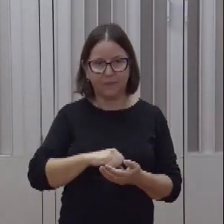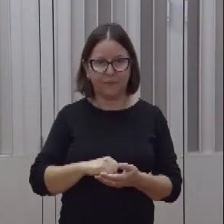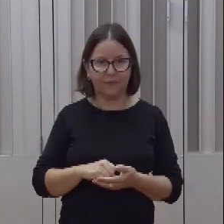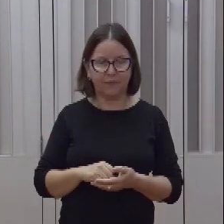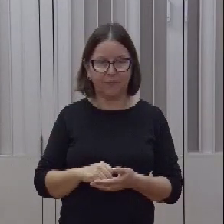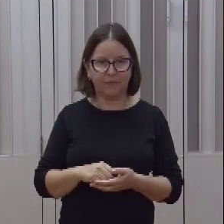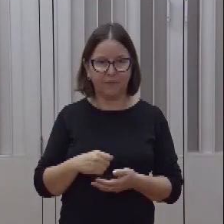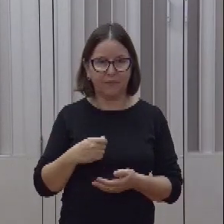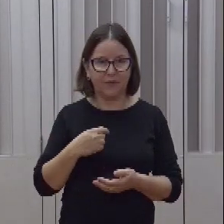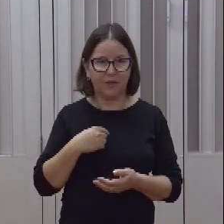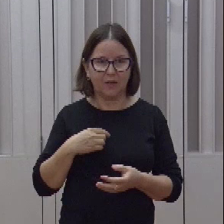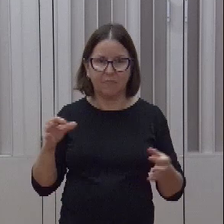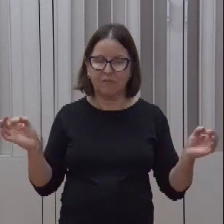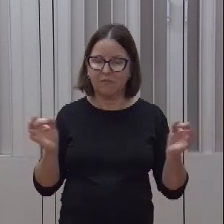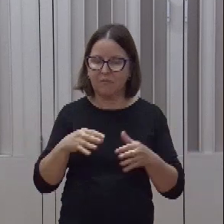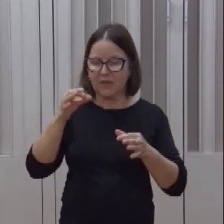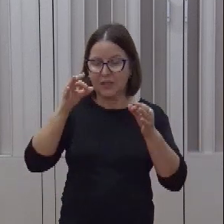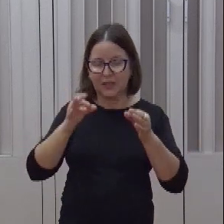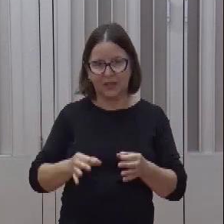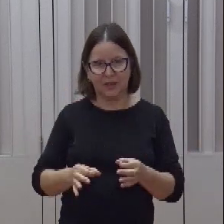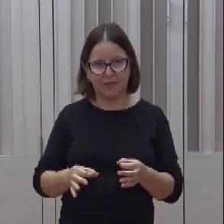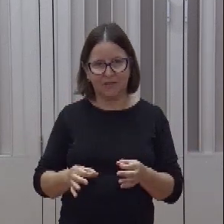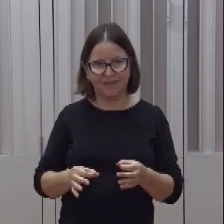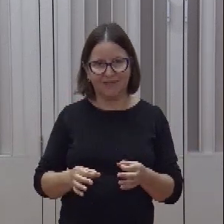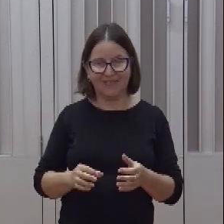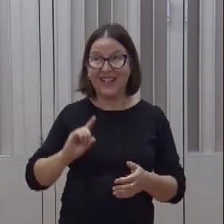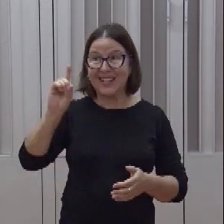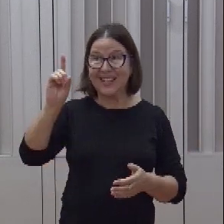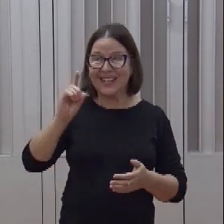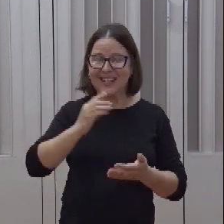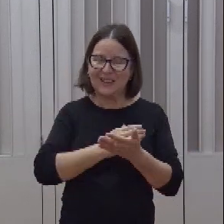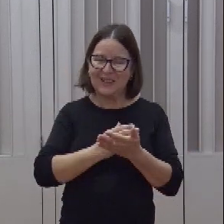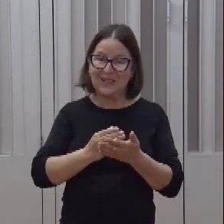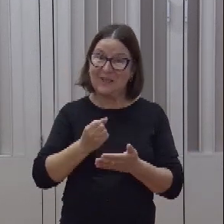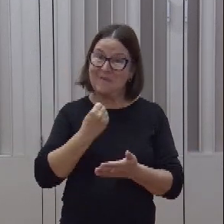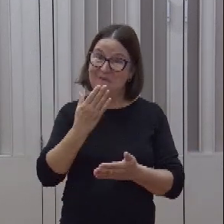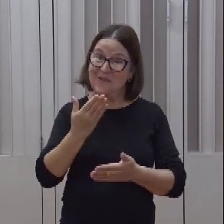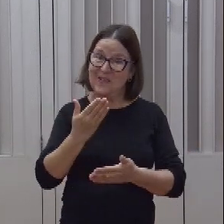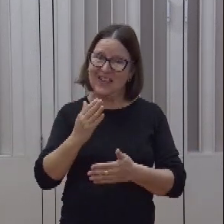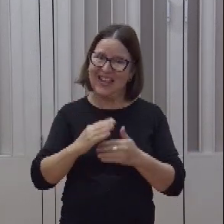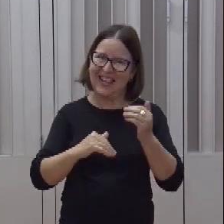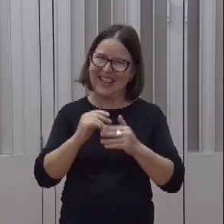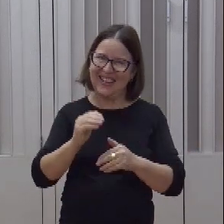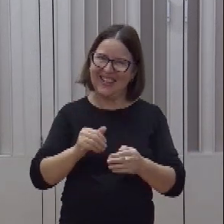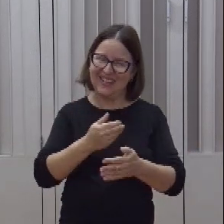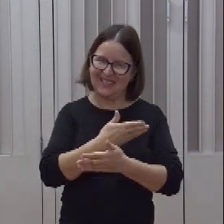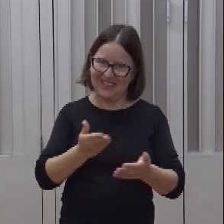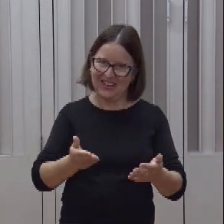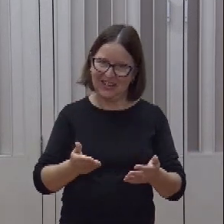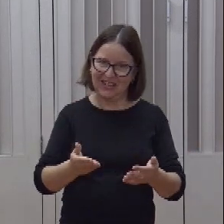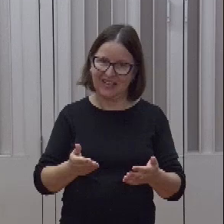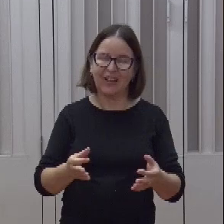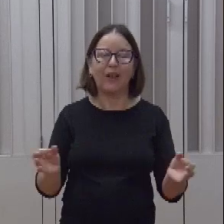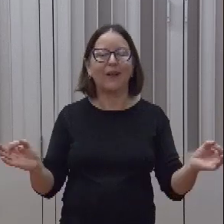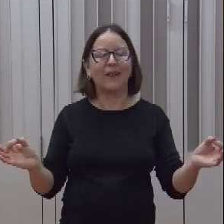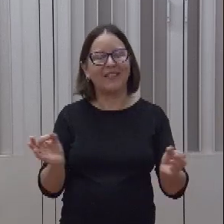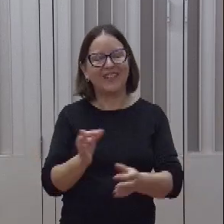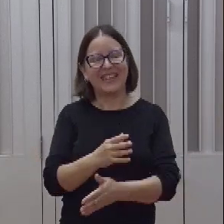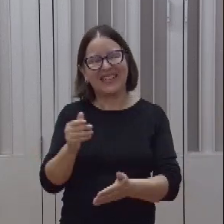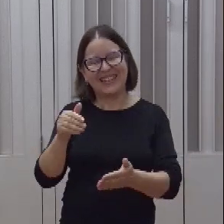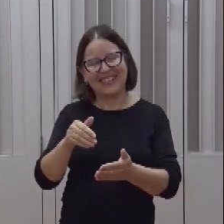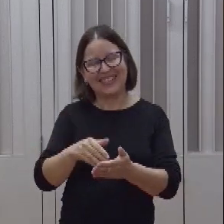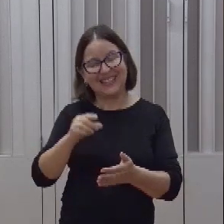Estou plenamente certo de que aquele que começou boa obra em vós há de completá-la até o dia de